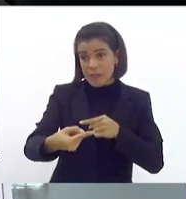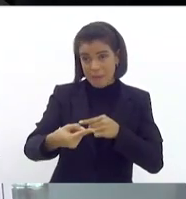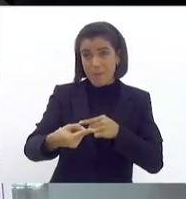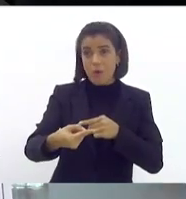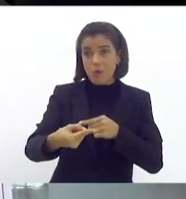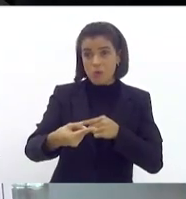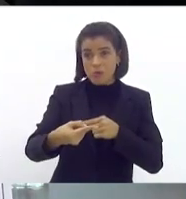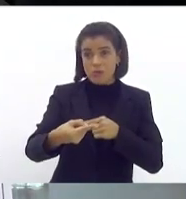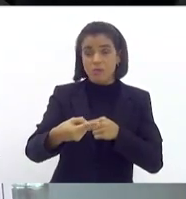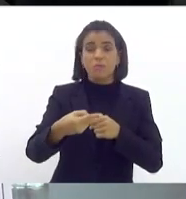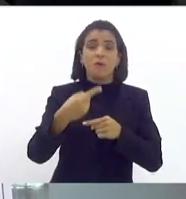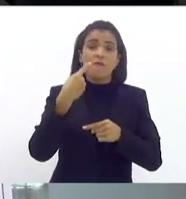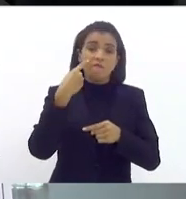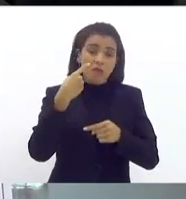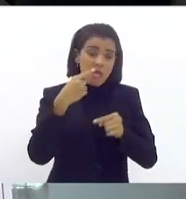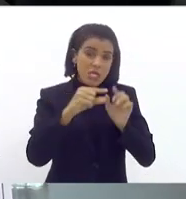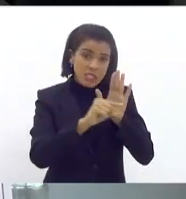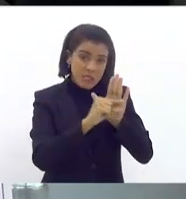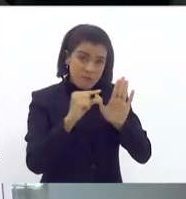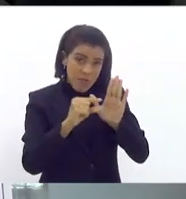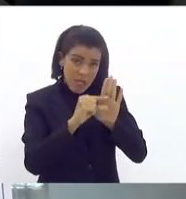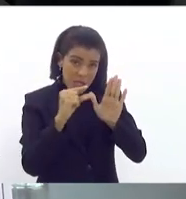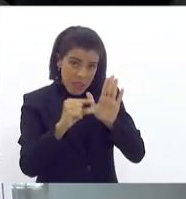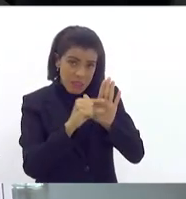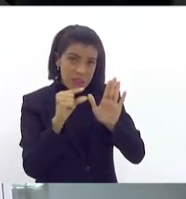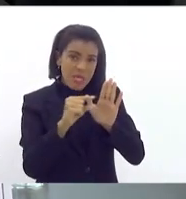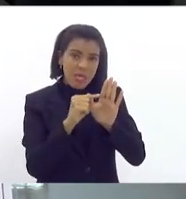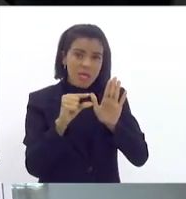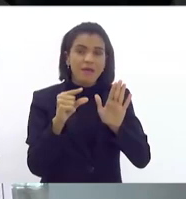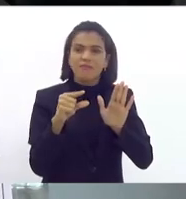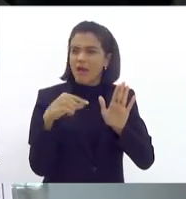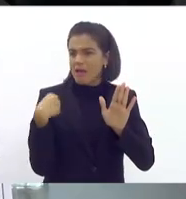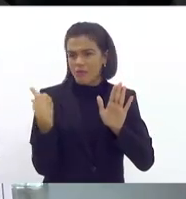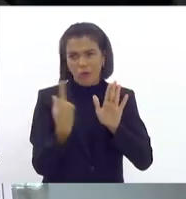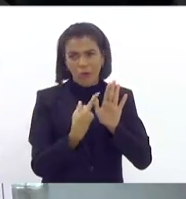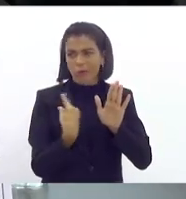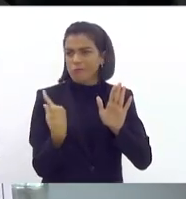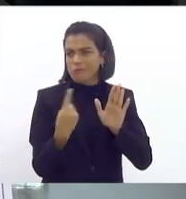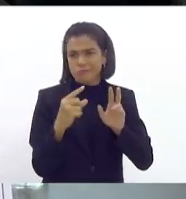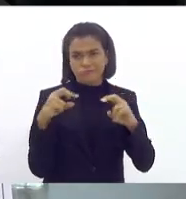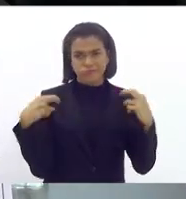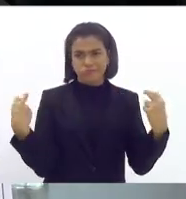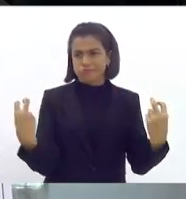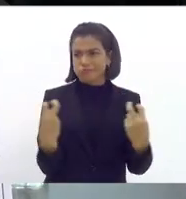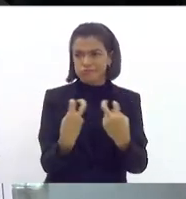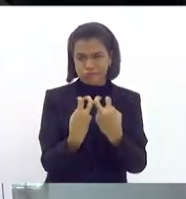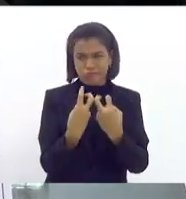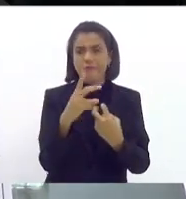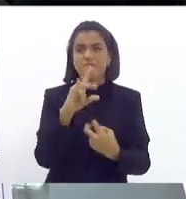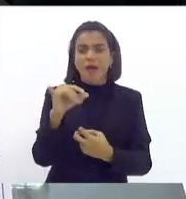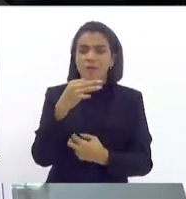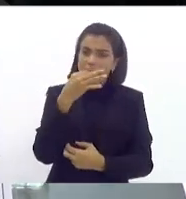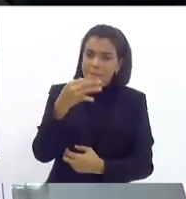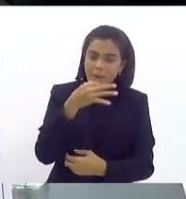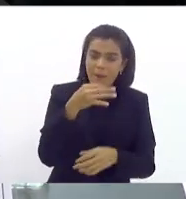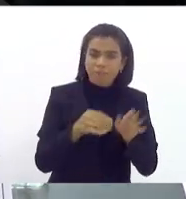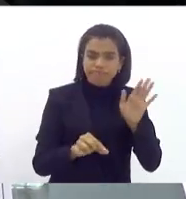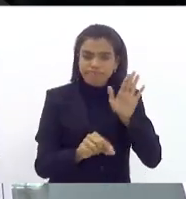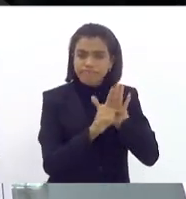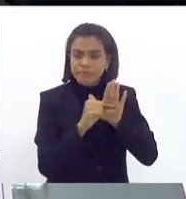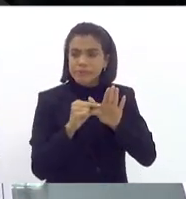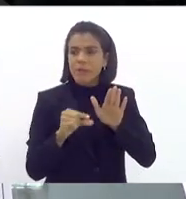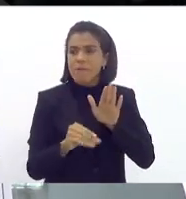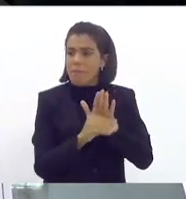exame das emendas, e nós todos vamos emendar esse projeto, a emenda vai investir, né, totalmente. A gente, nesse sentido